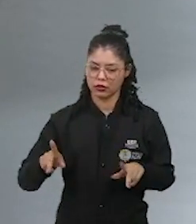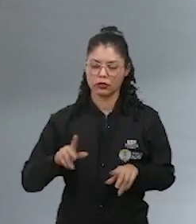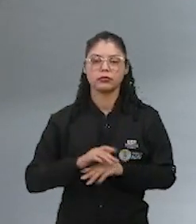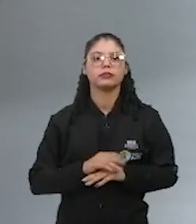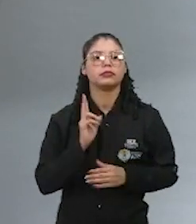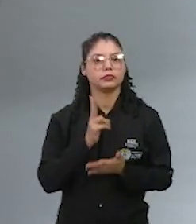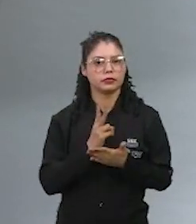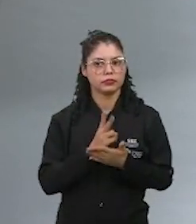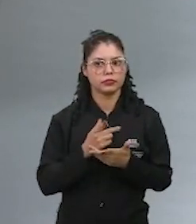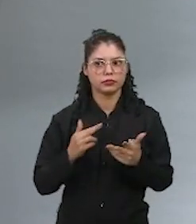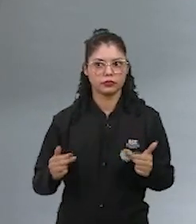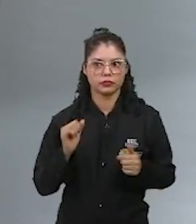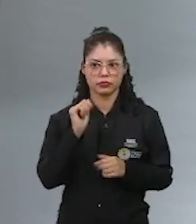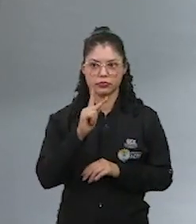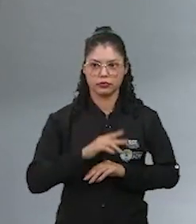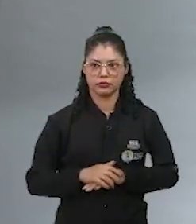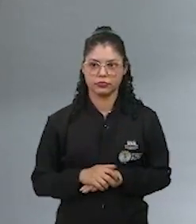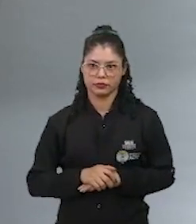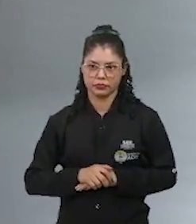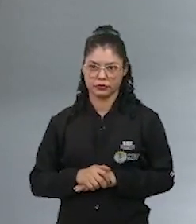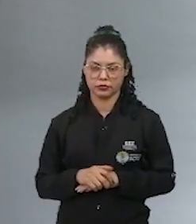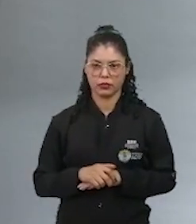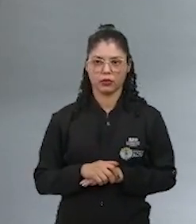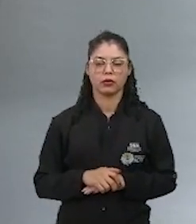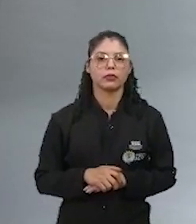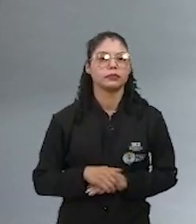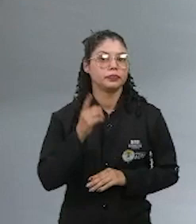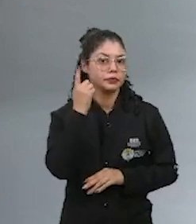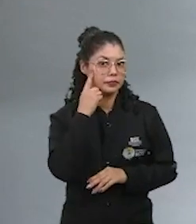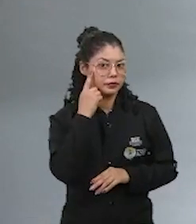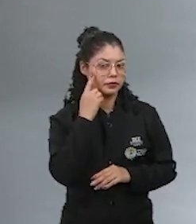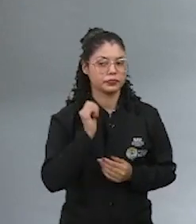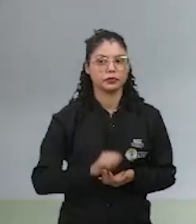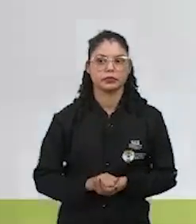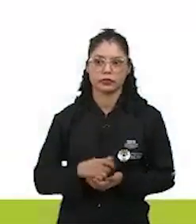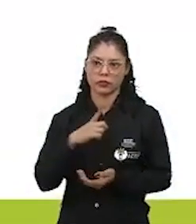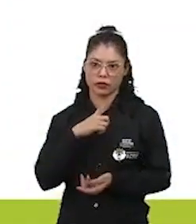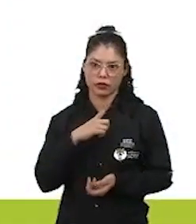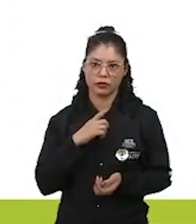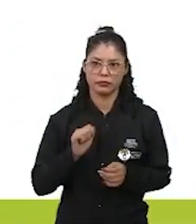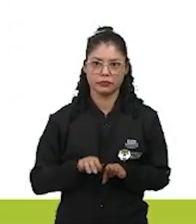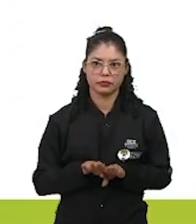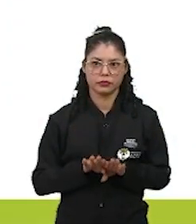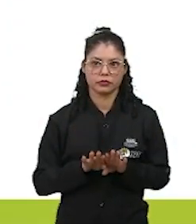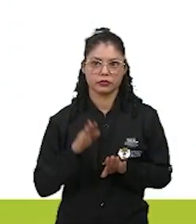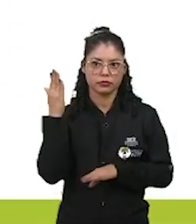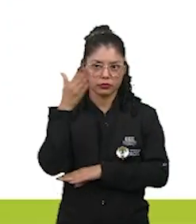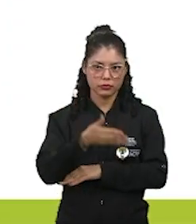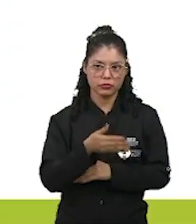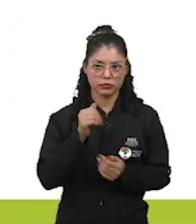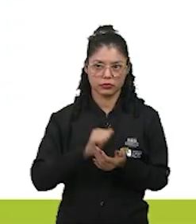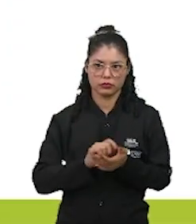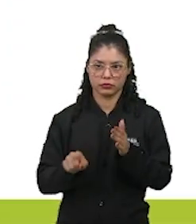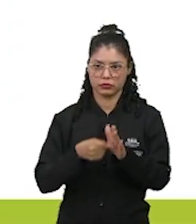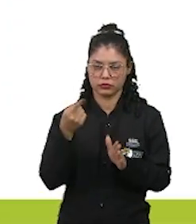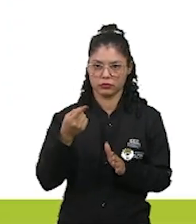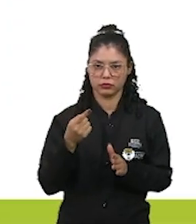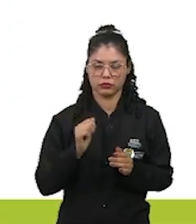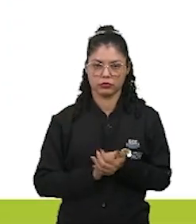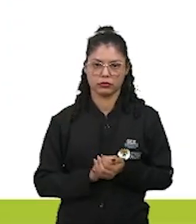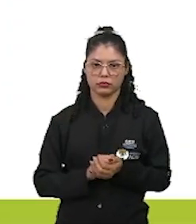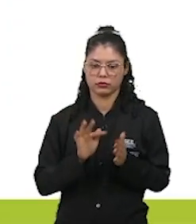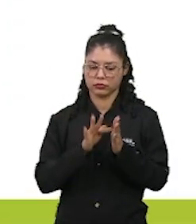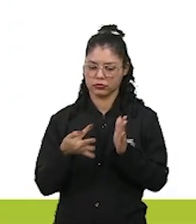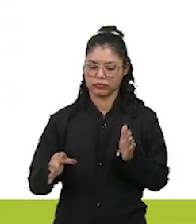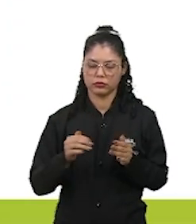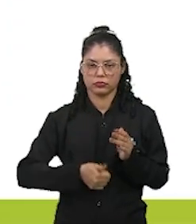falando da mesma coisa, tá bom? Vem comigo. Eu tenho aqui, ó, relacionando a equação reduzida reta com a função de primeiro grau. Professor, o que o